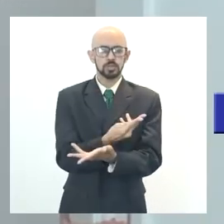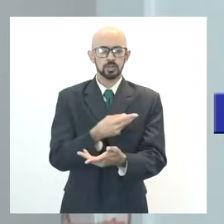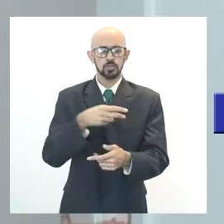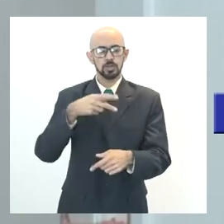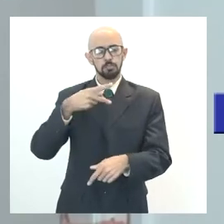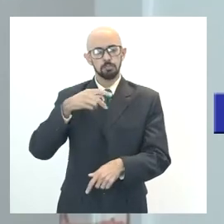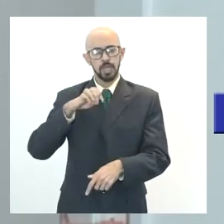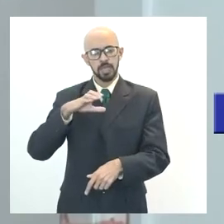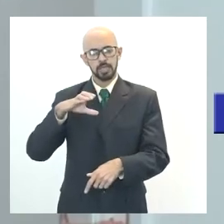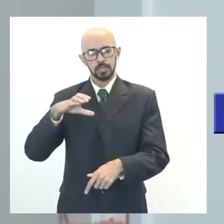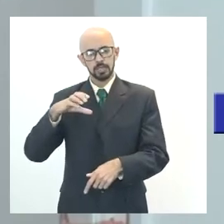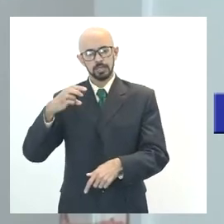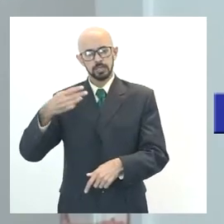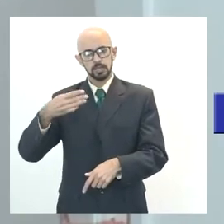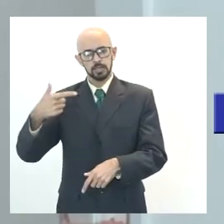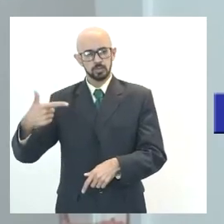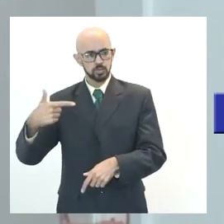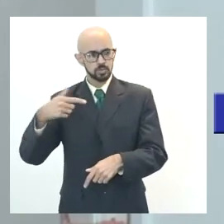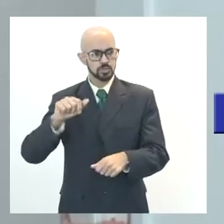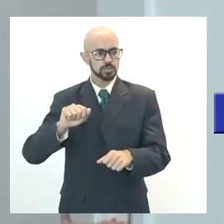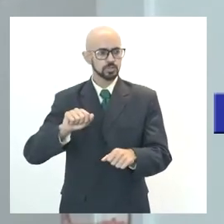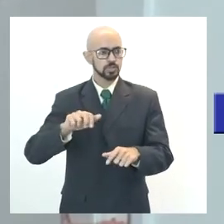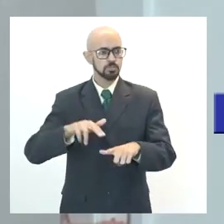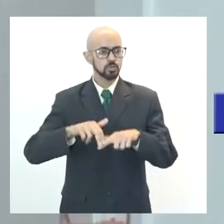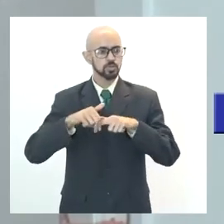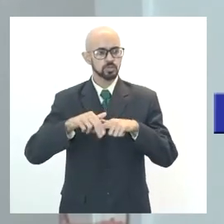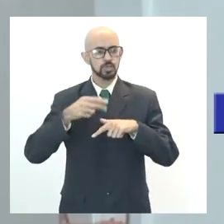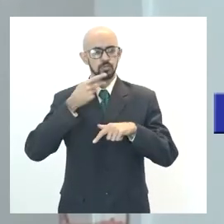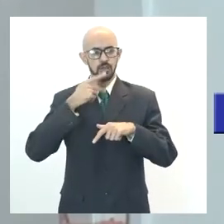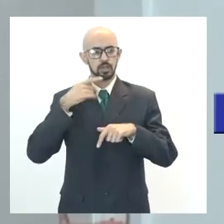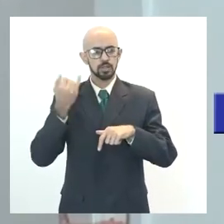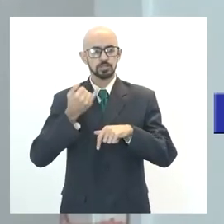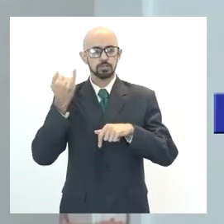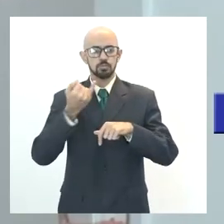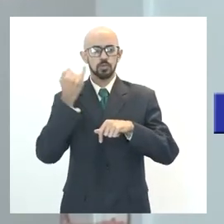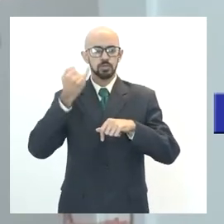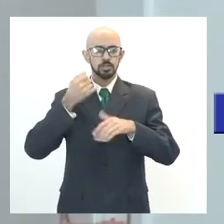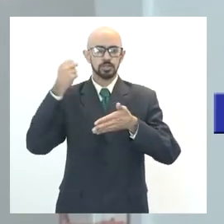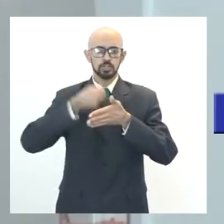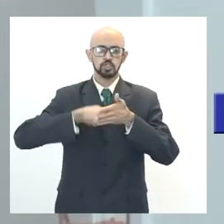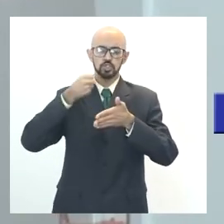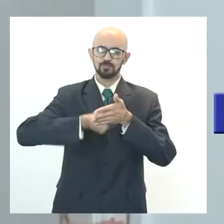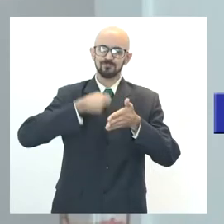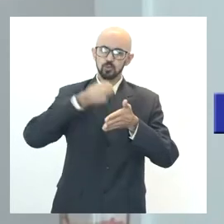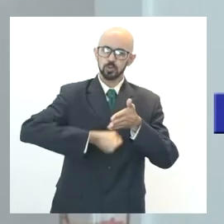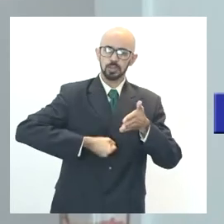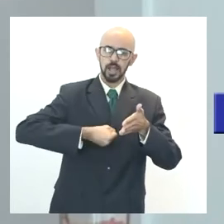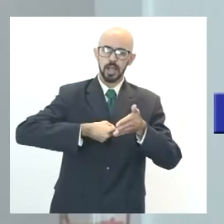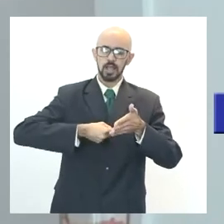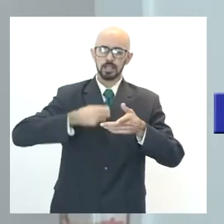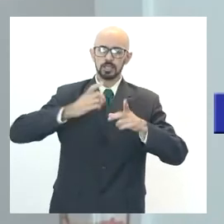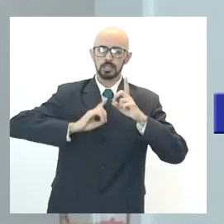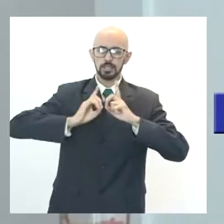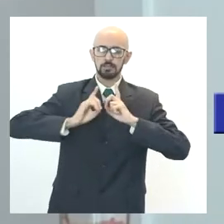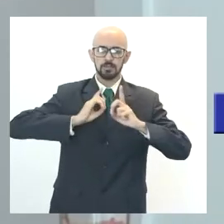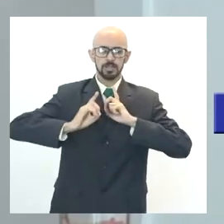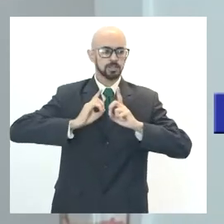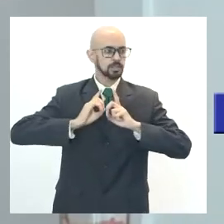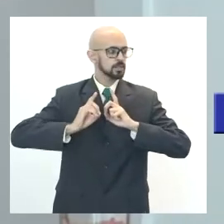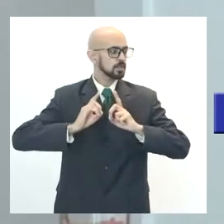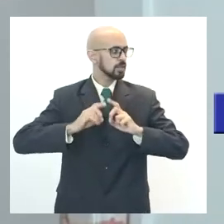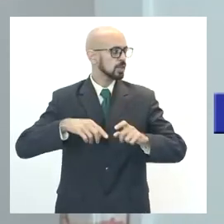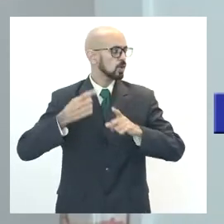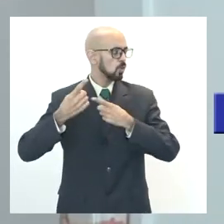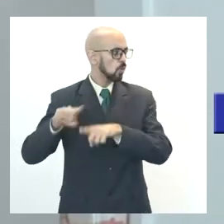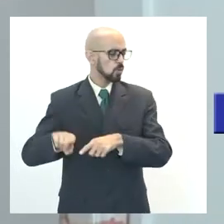PEC 32 e vem ressaltar a importância da gente debater e lutar né Conta essa téchiné